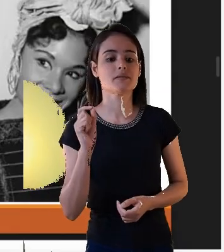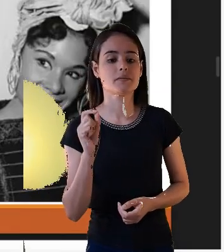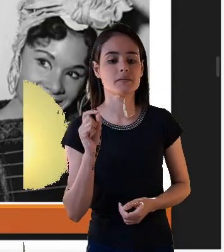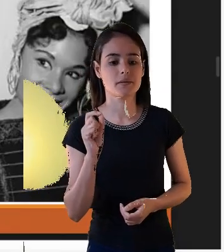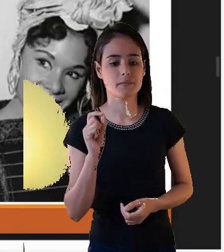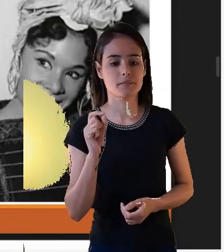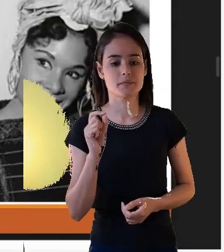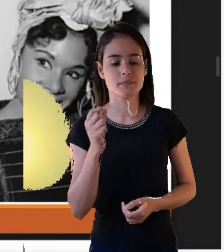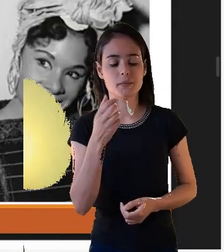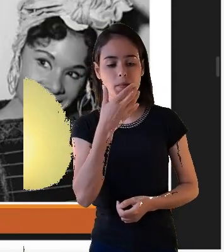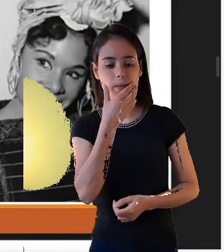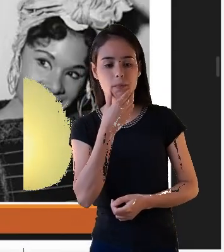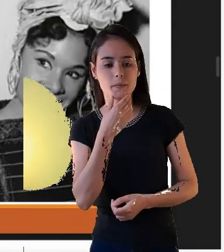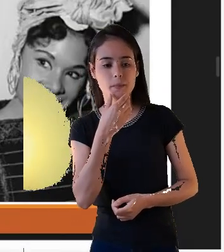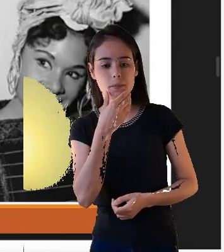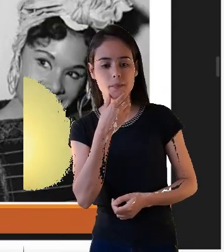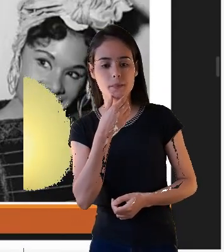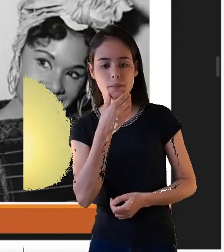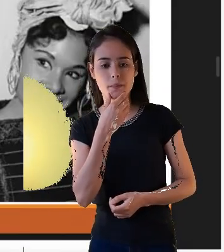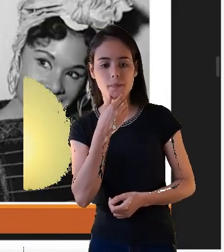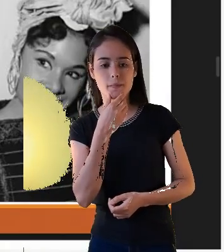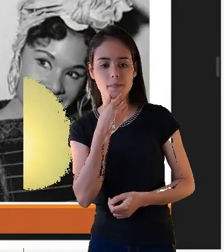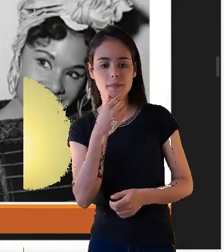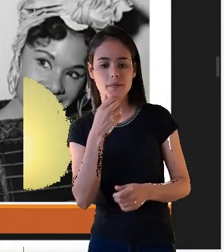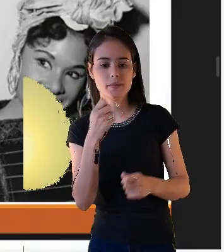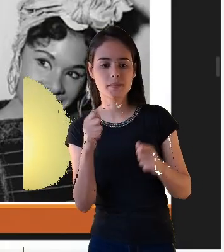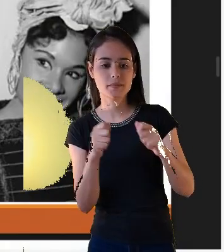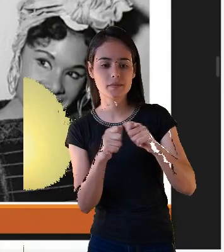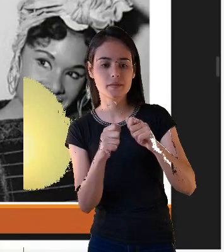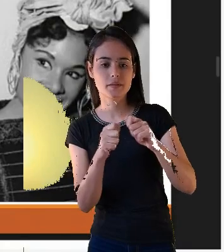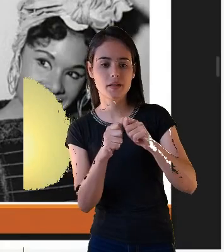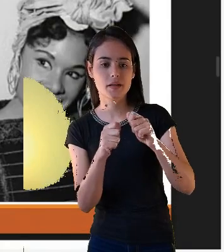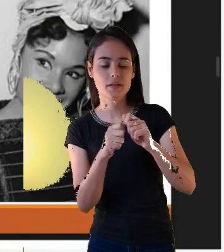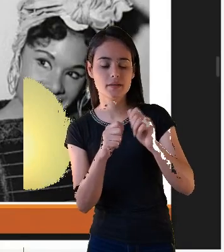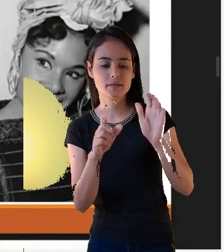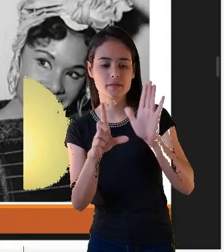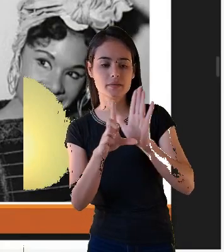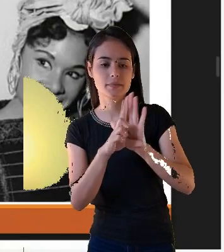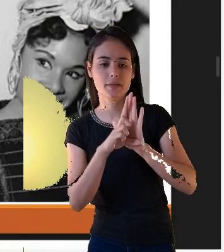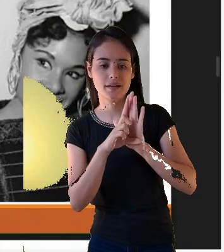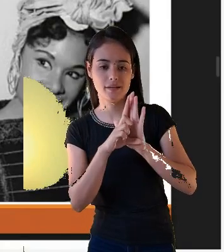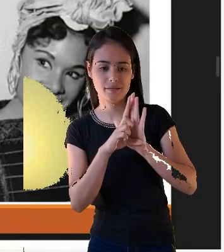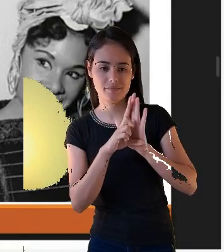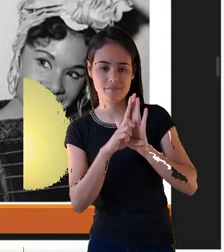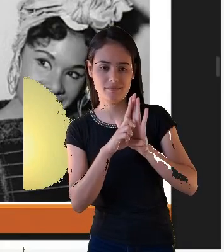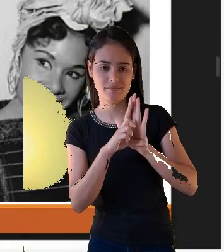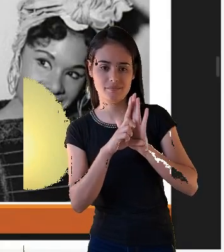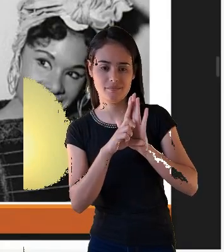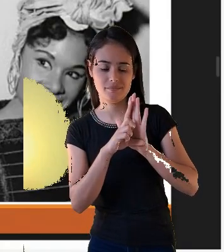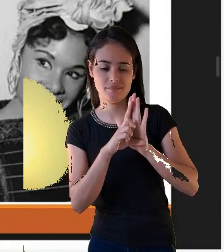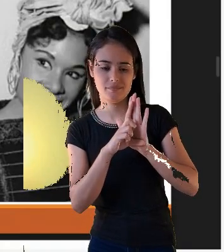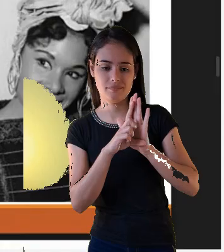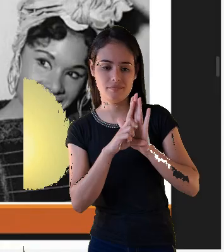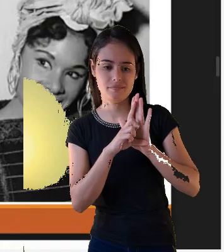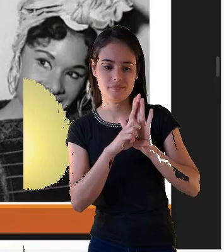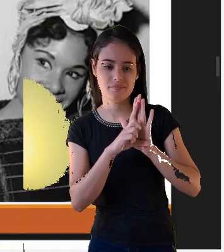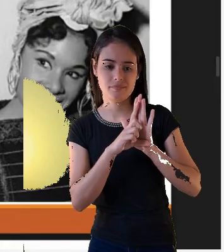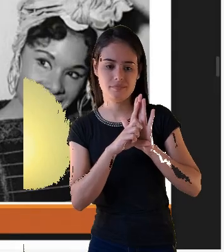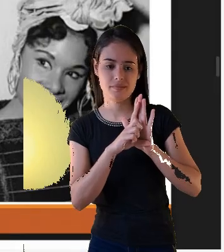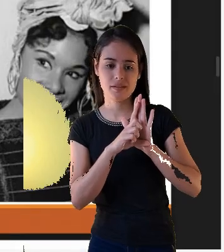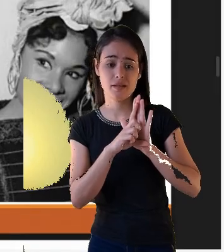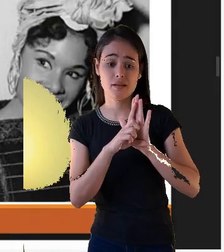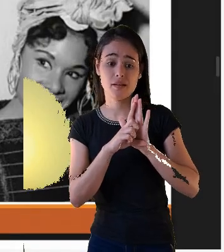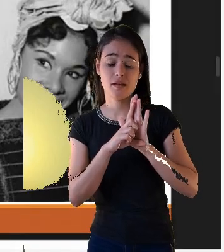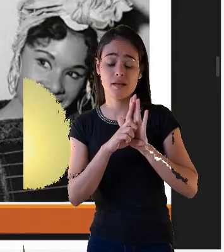tornava, né, contravenção penal a discriminação por raça ou cor, né? Esse